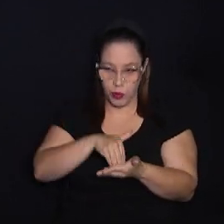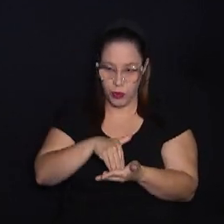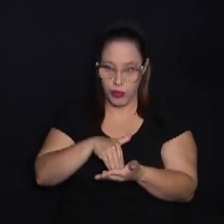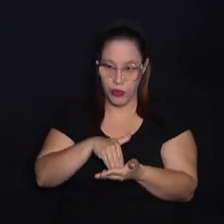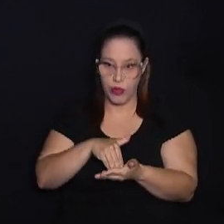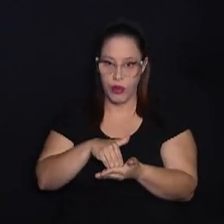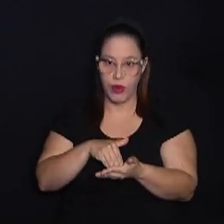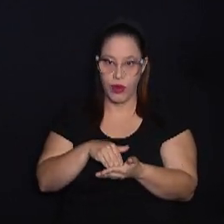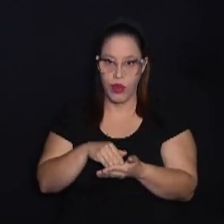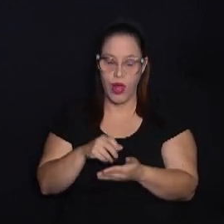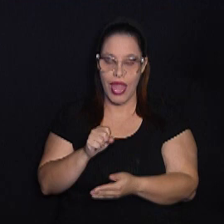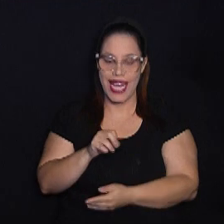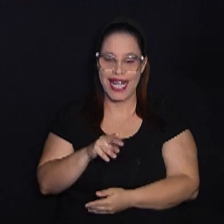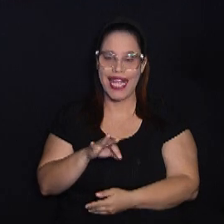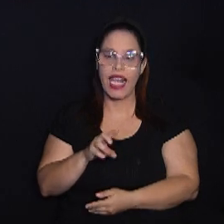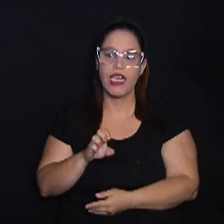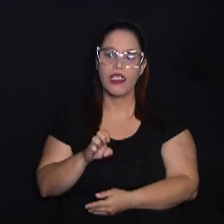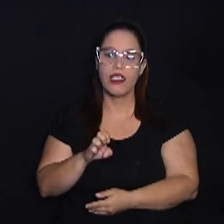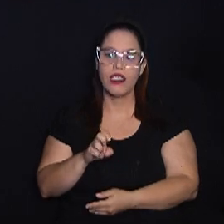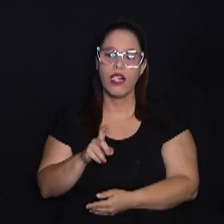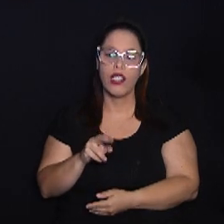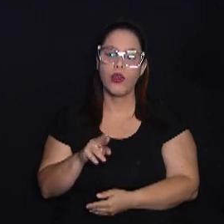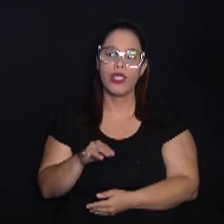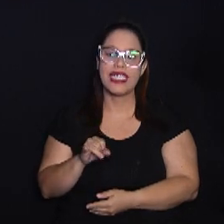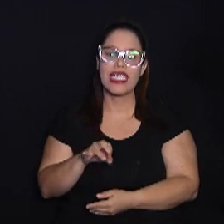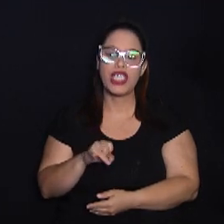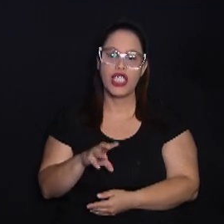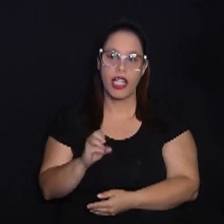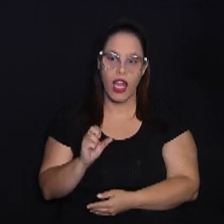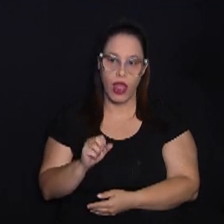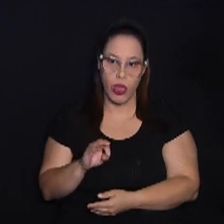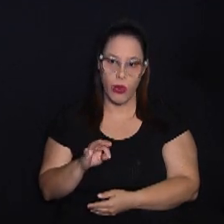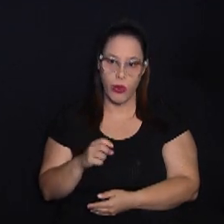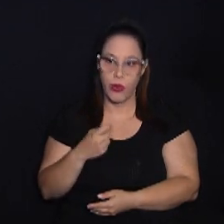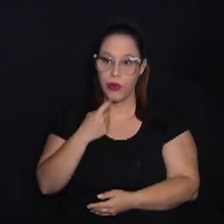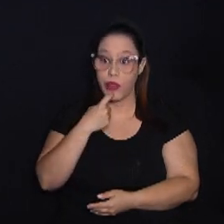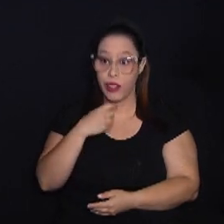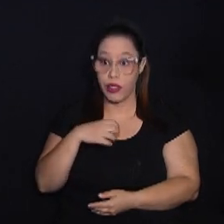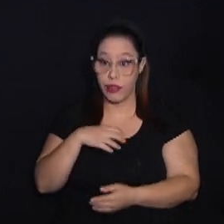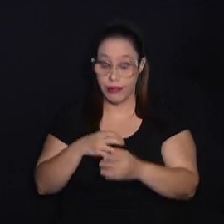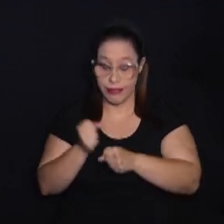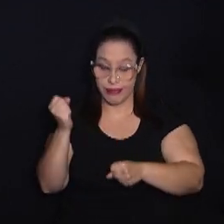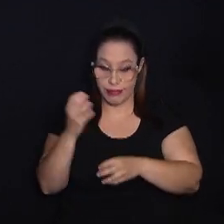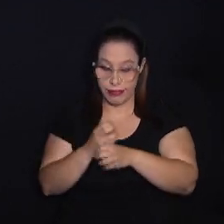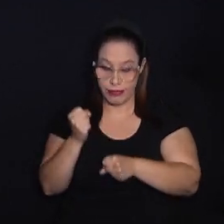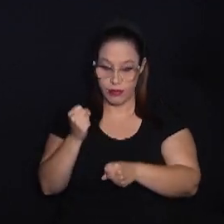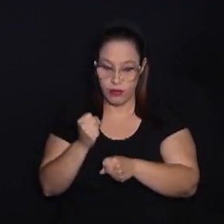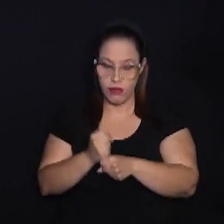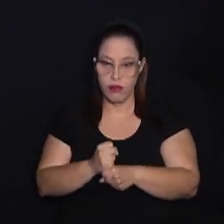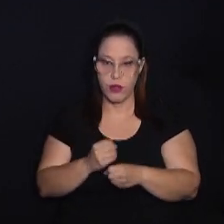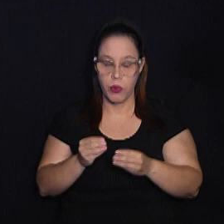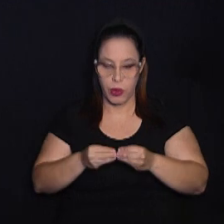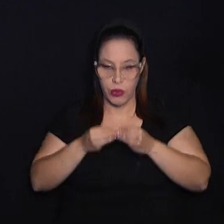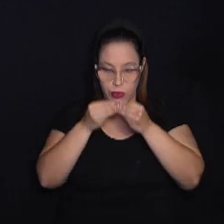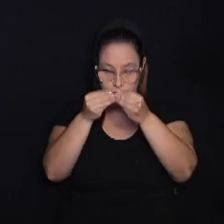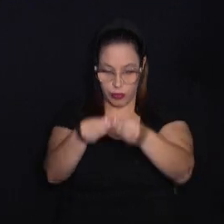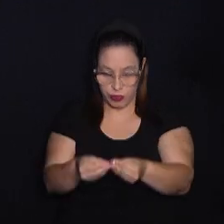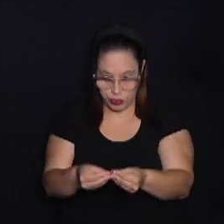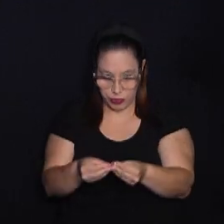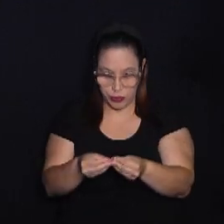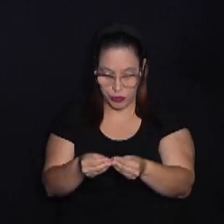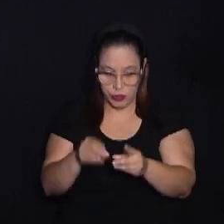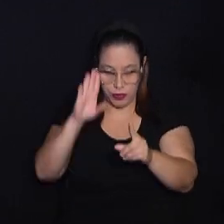na sede do Sindicato dos Contabilistas de Campinas para a concessão do diploma de